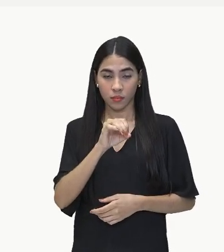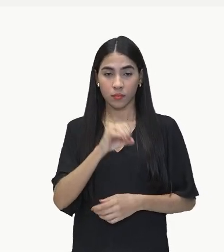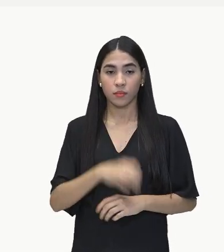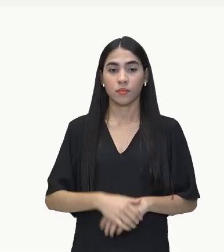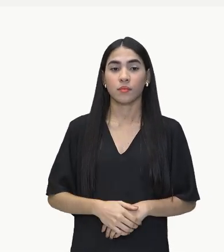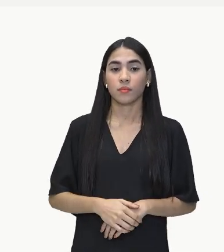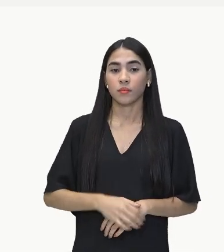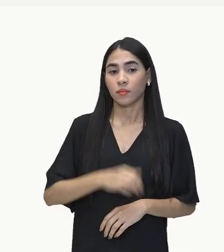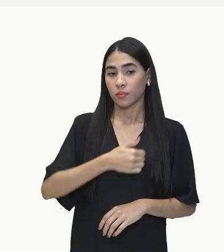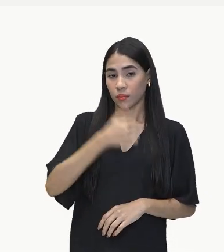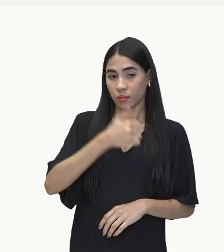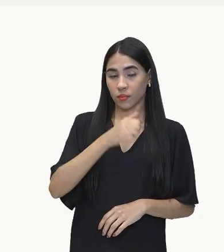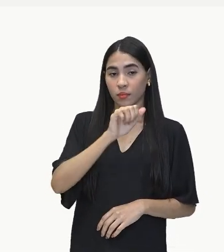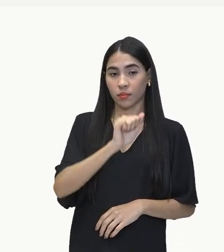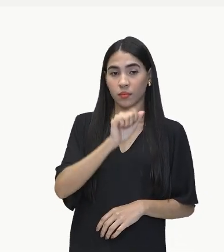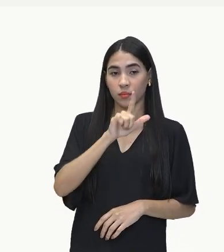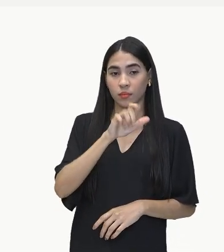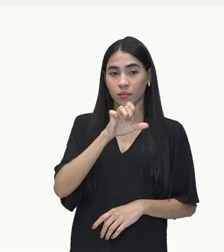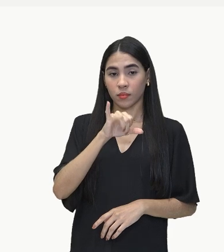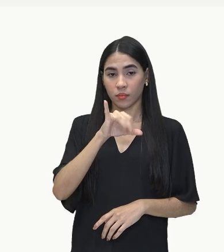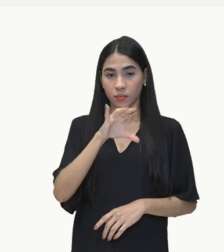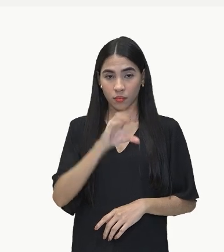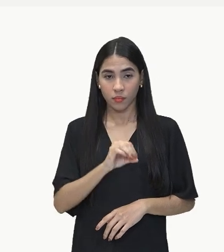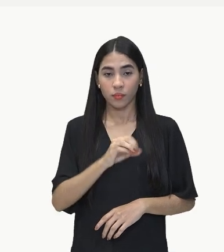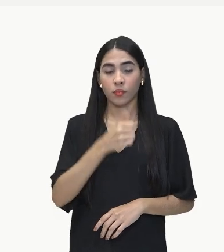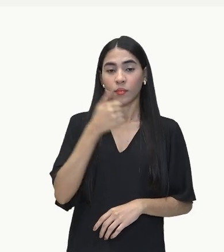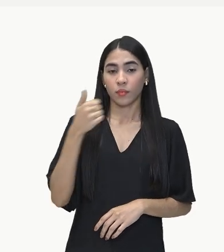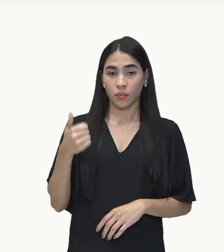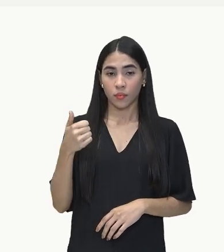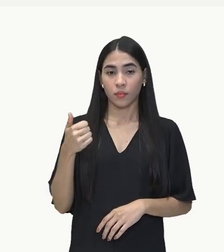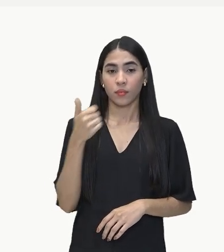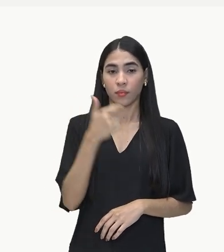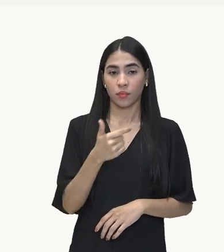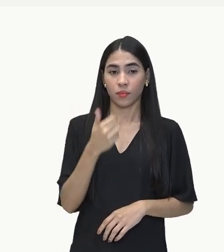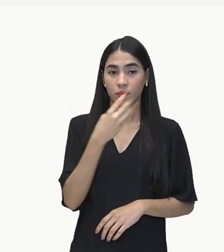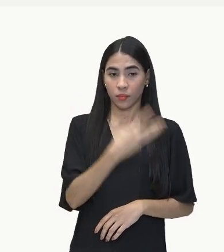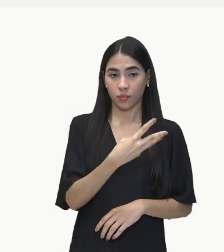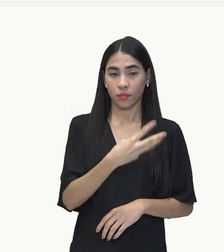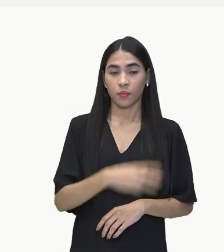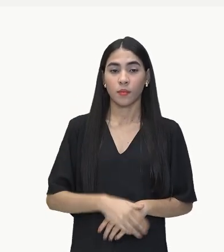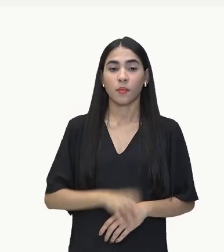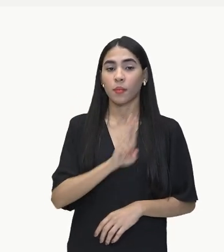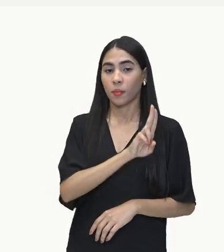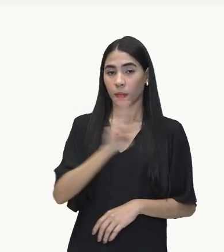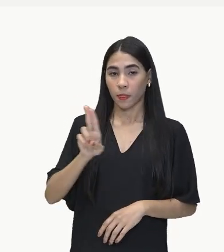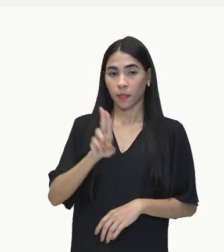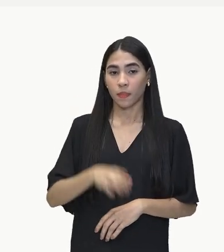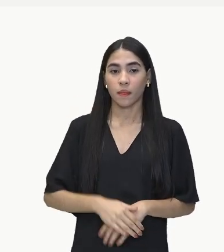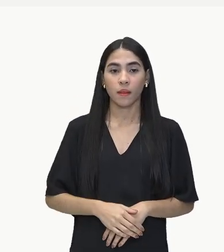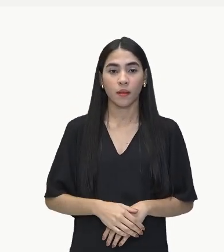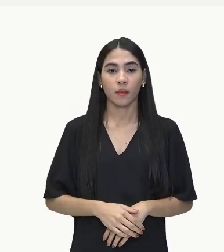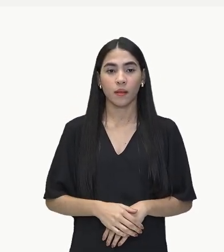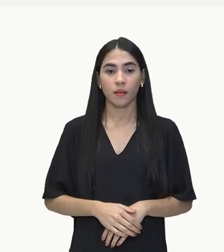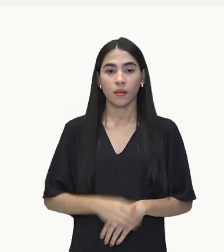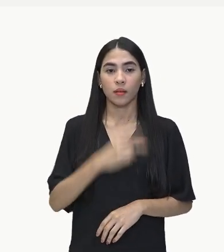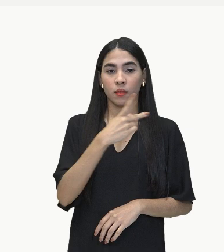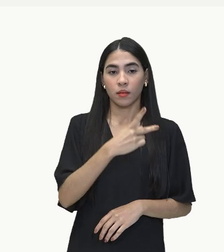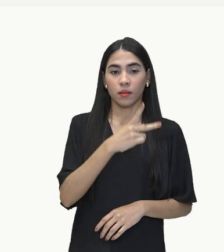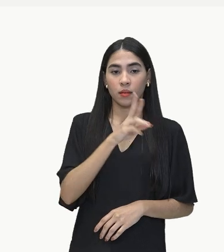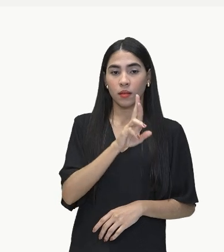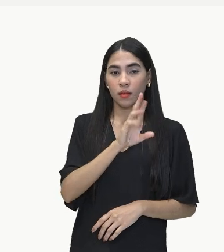o primeiro aldeído aqui, ó, 1, 2, 3. O nome dele é o